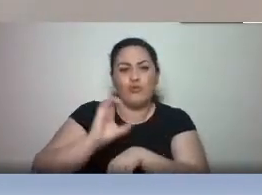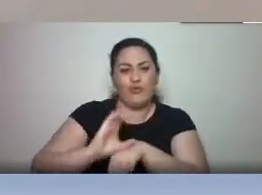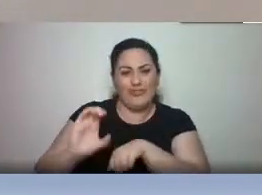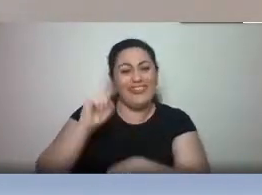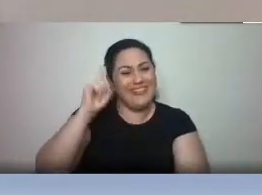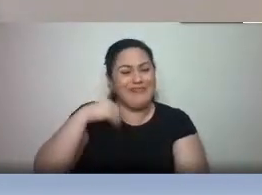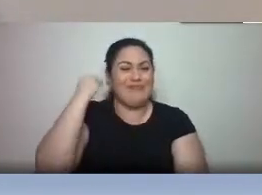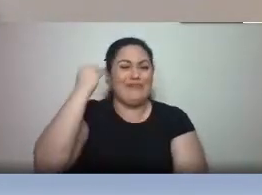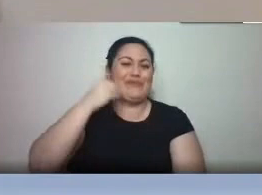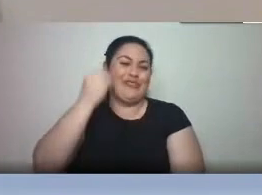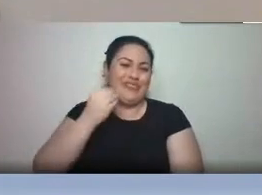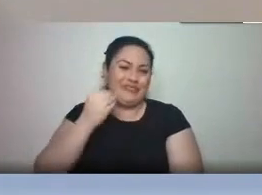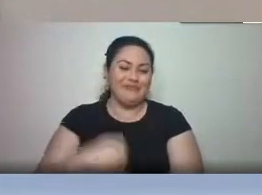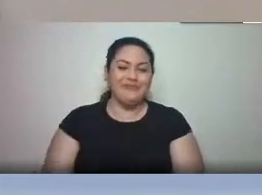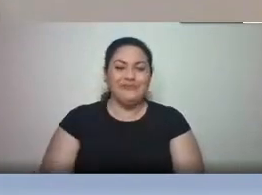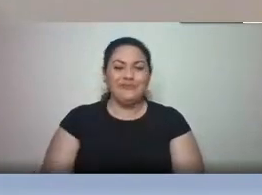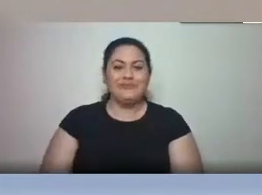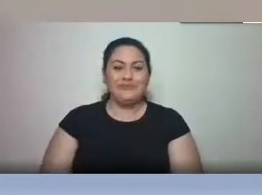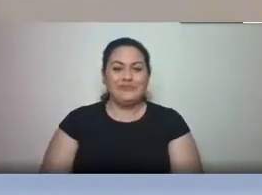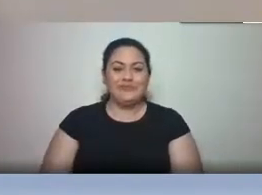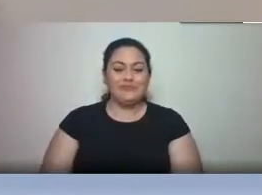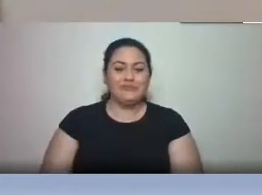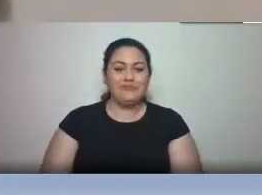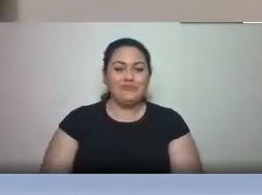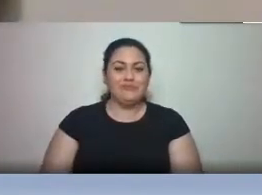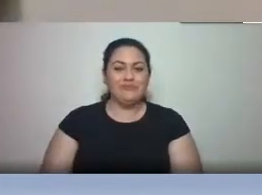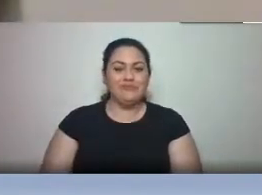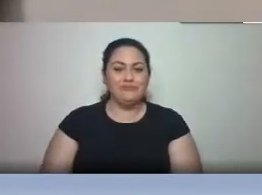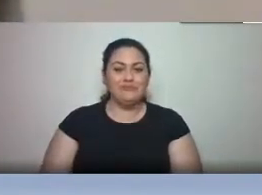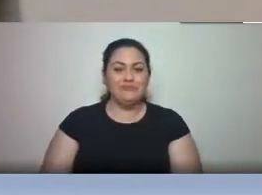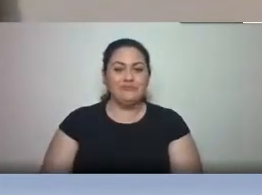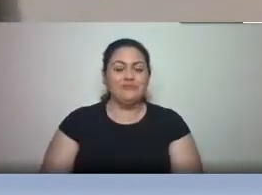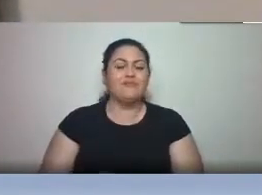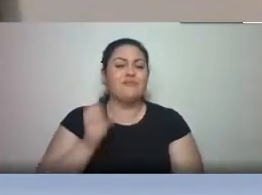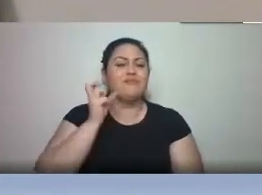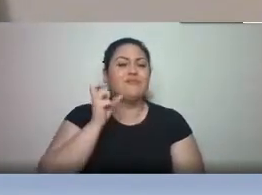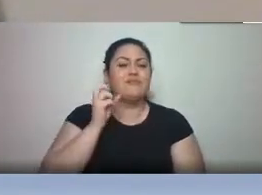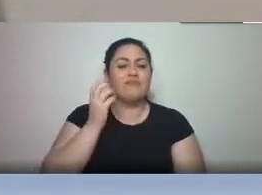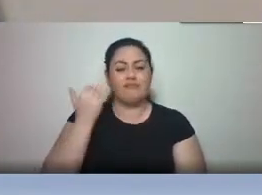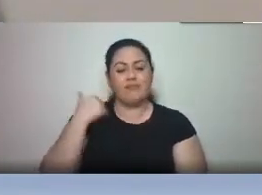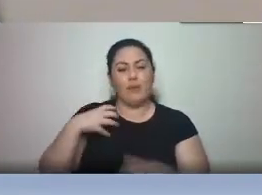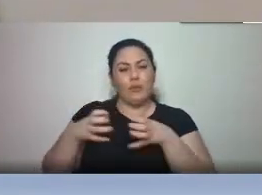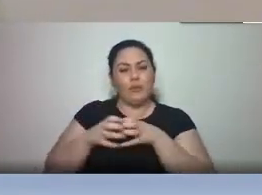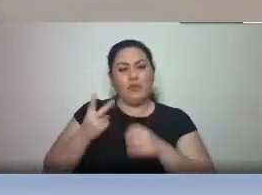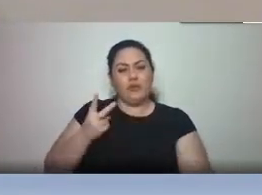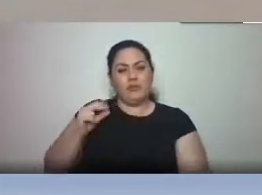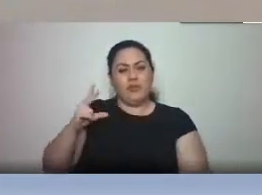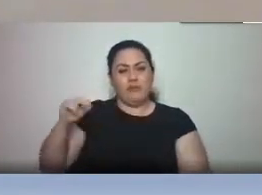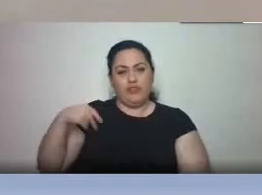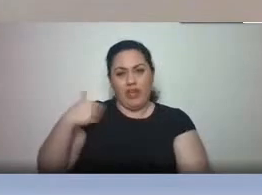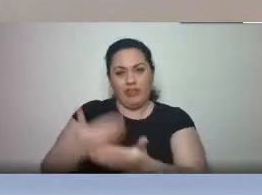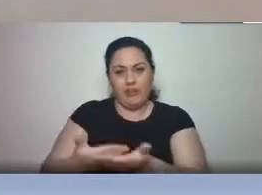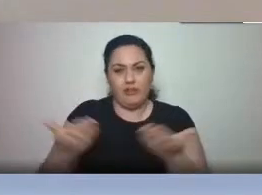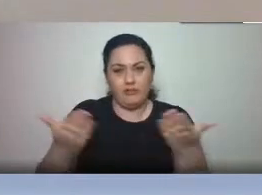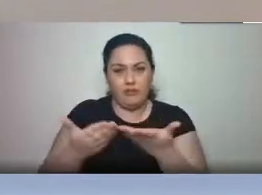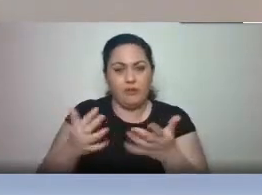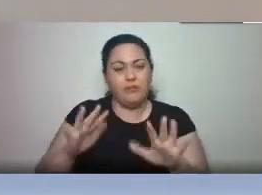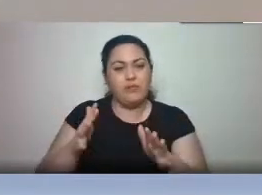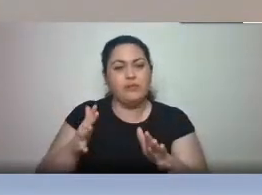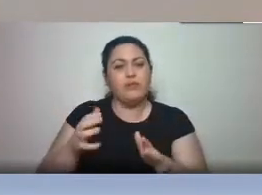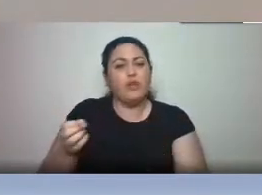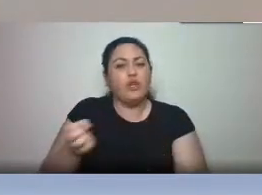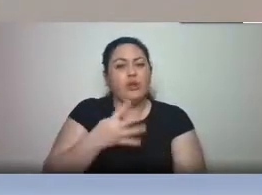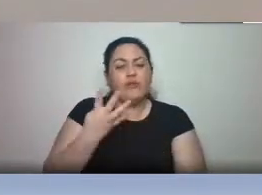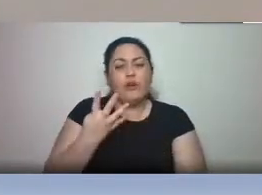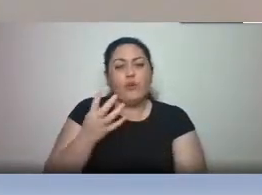psicologia. Em se tratando da turma de 2020 até o momento, são aproximadamente 40 novos psicólogos